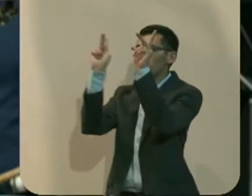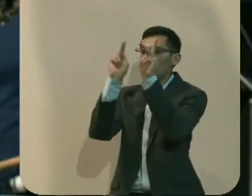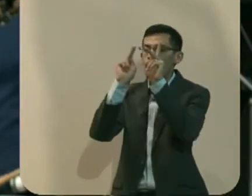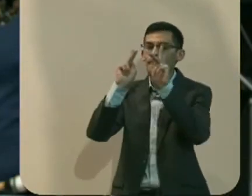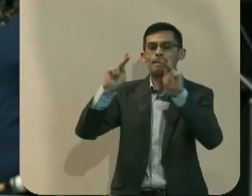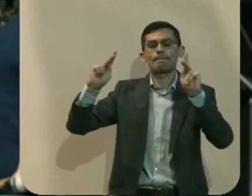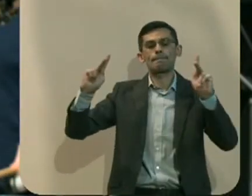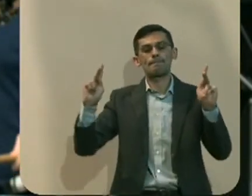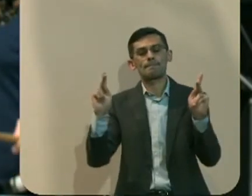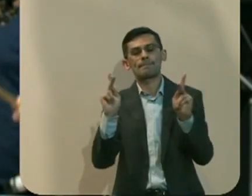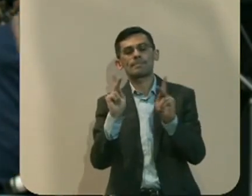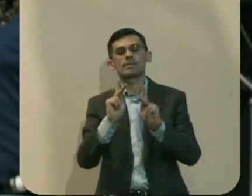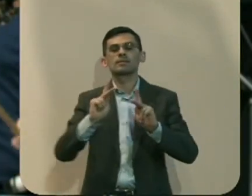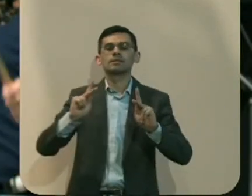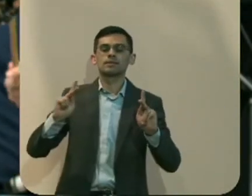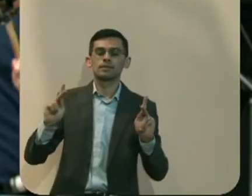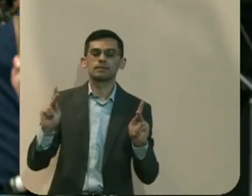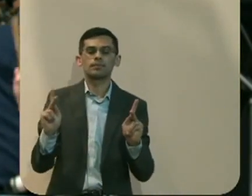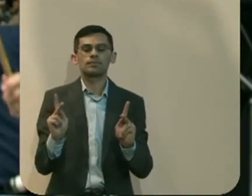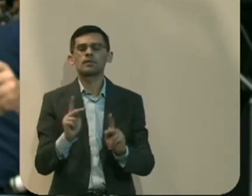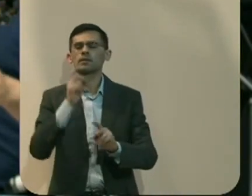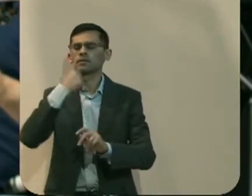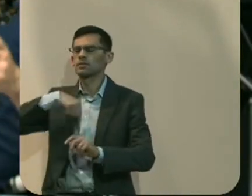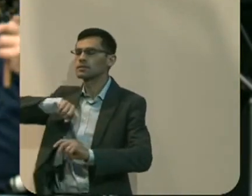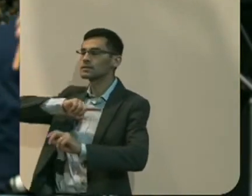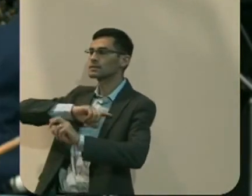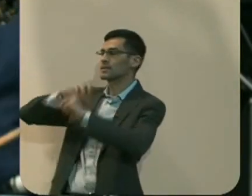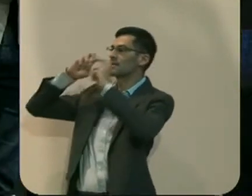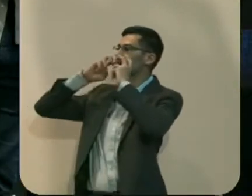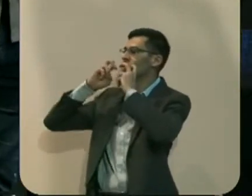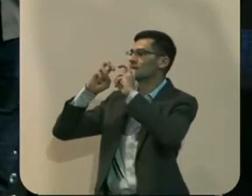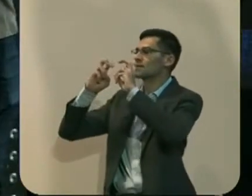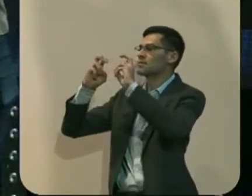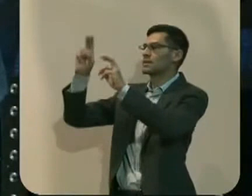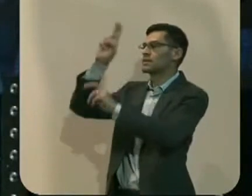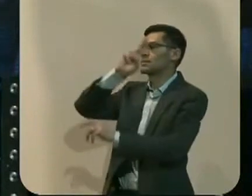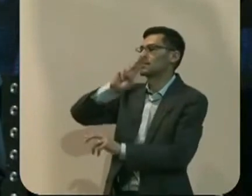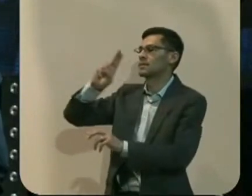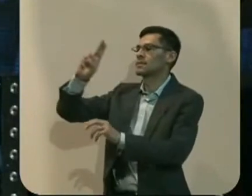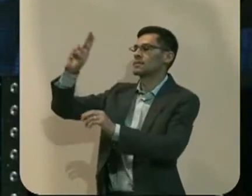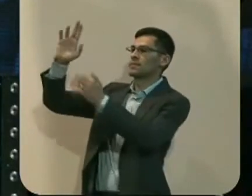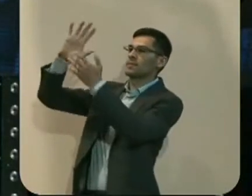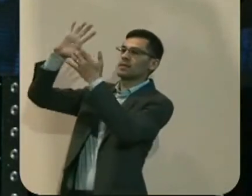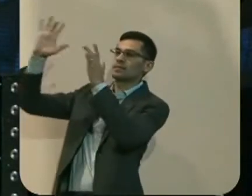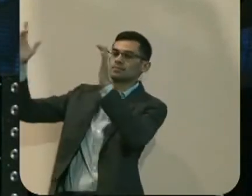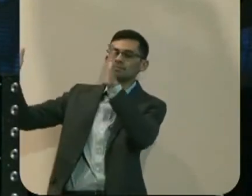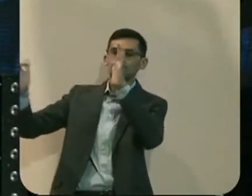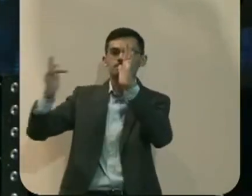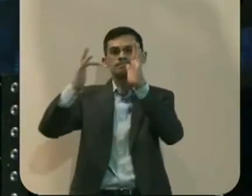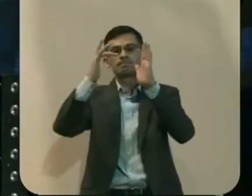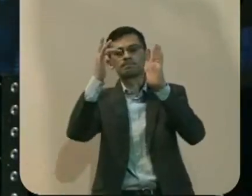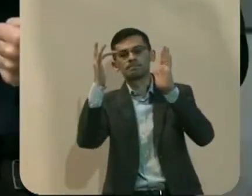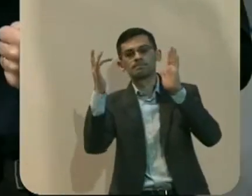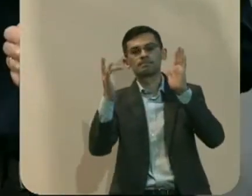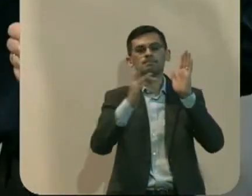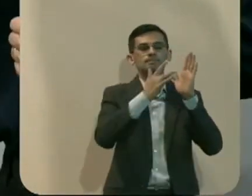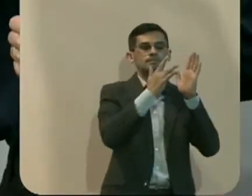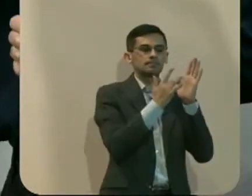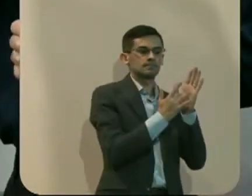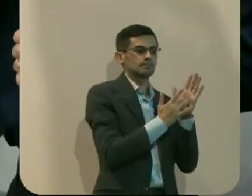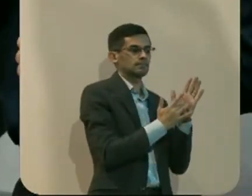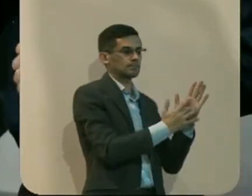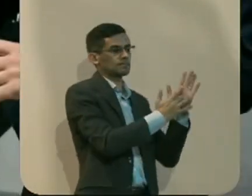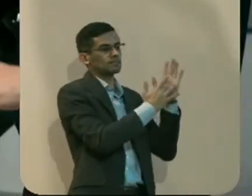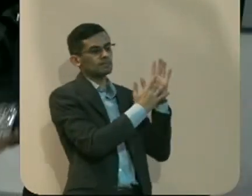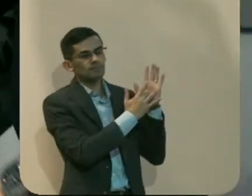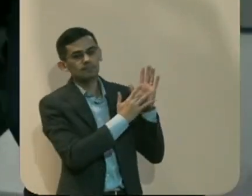mais uma vez, e clamamos o nome de Jesus.